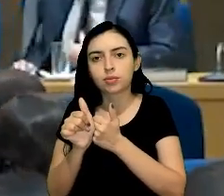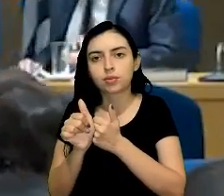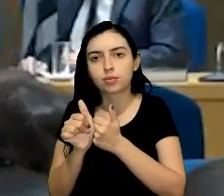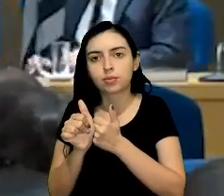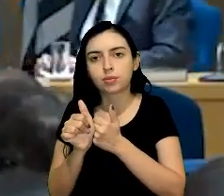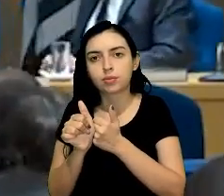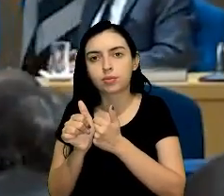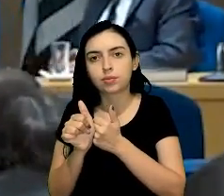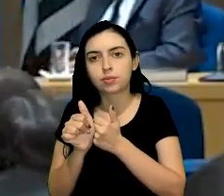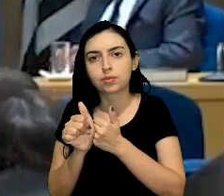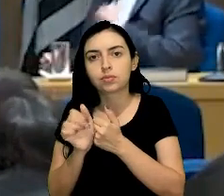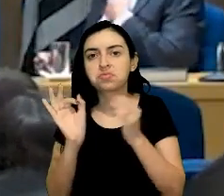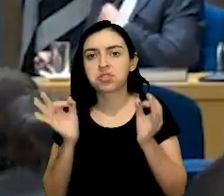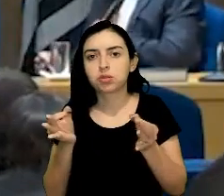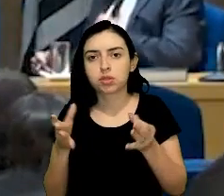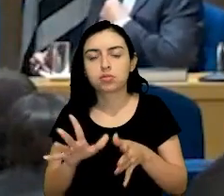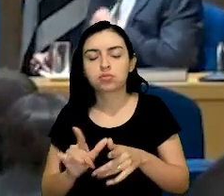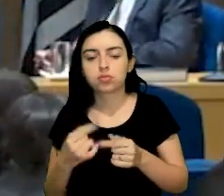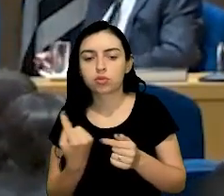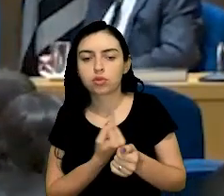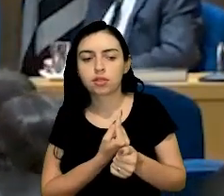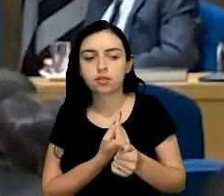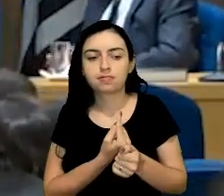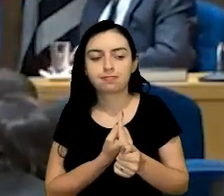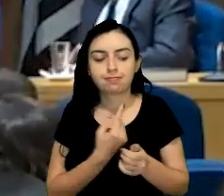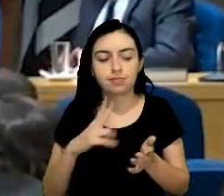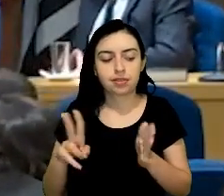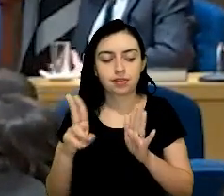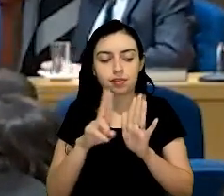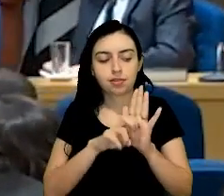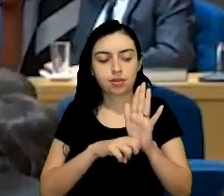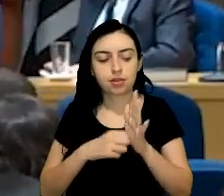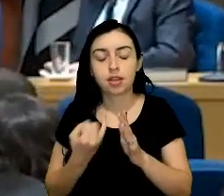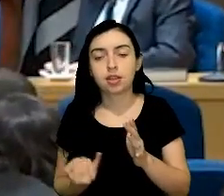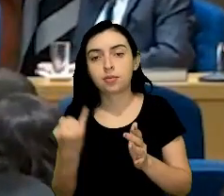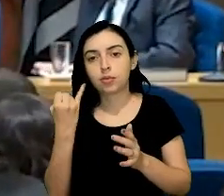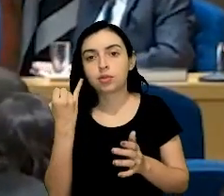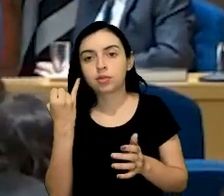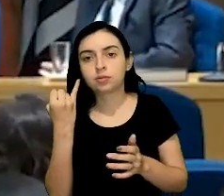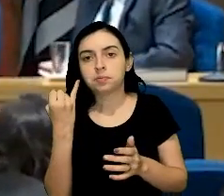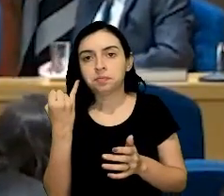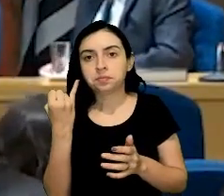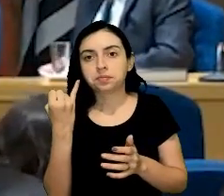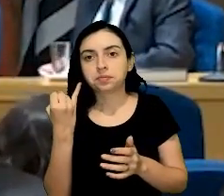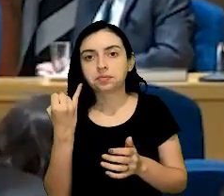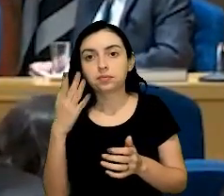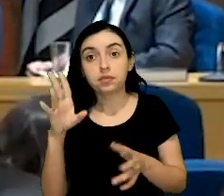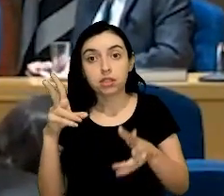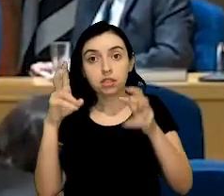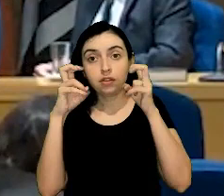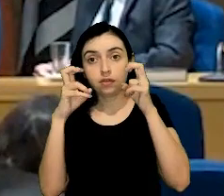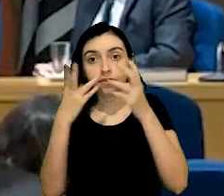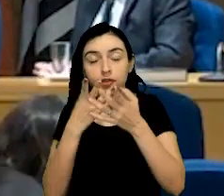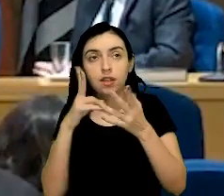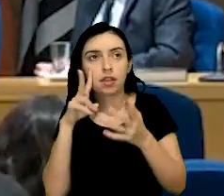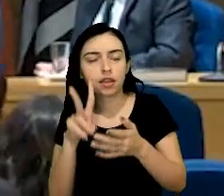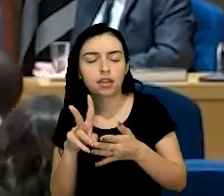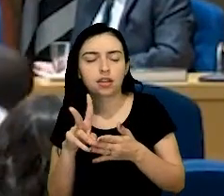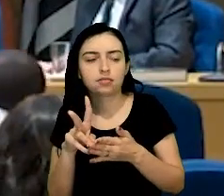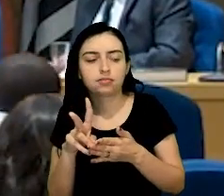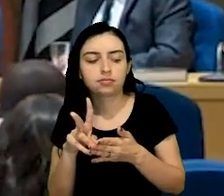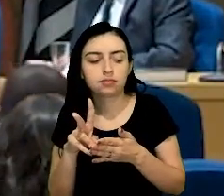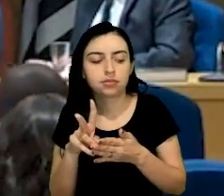Justamente porque nós somos da biografia, é importante vocês visualizarem que as nossas